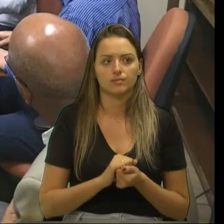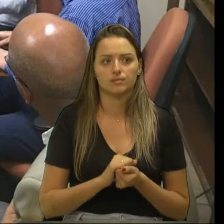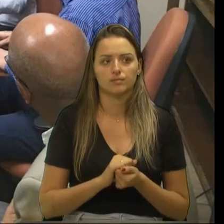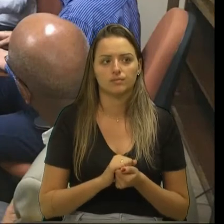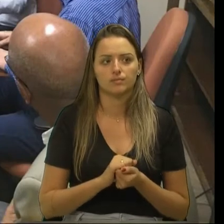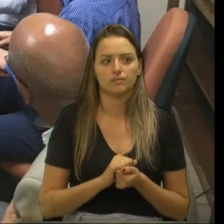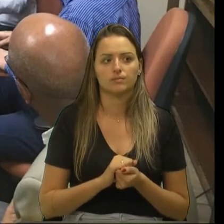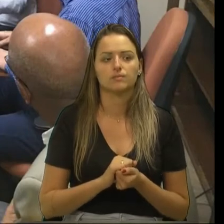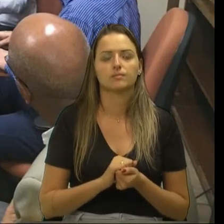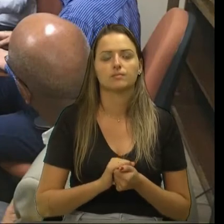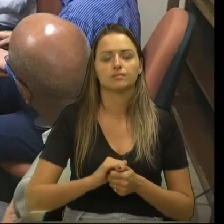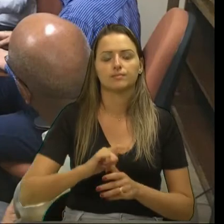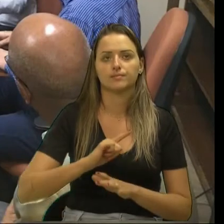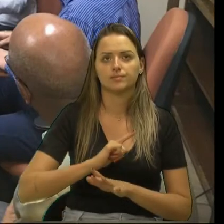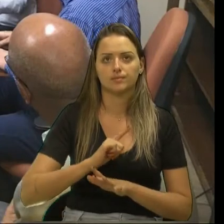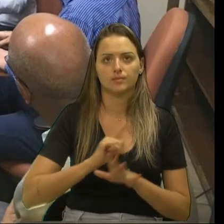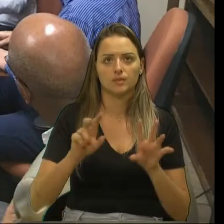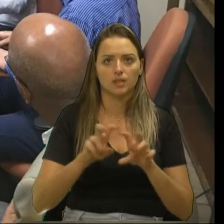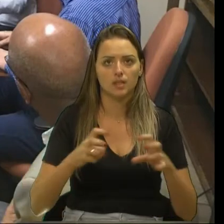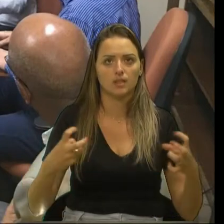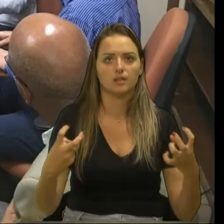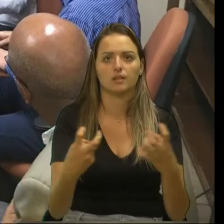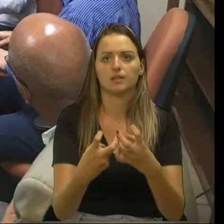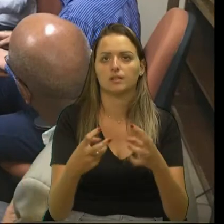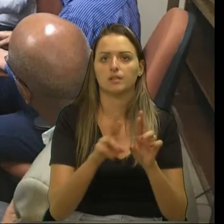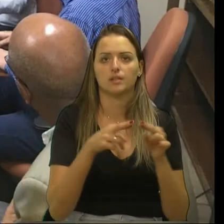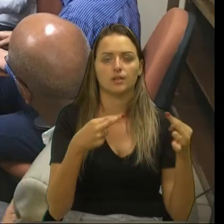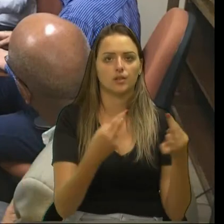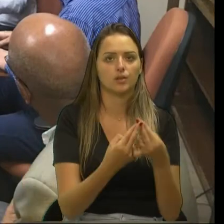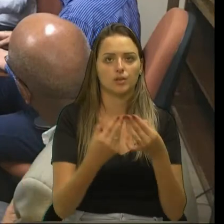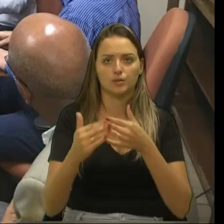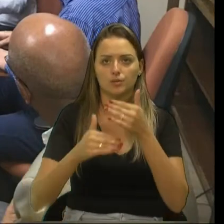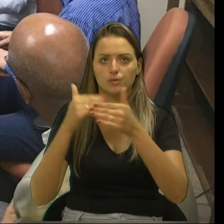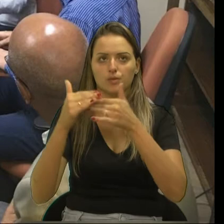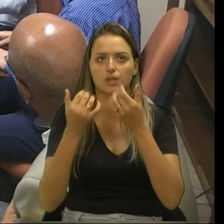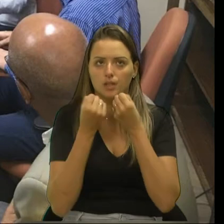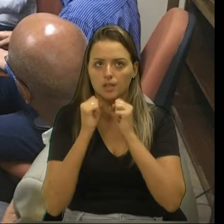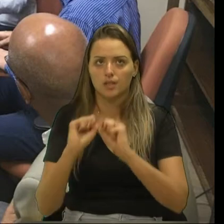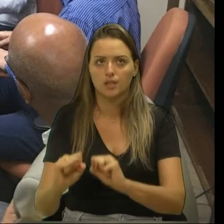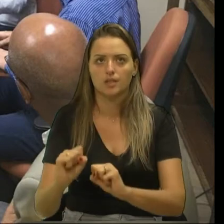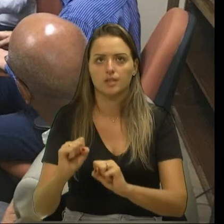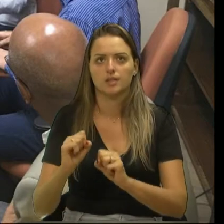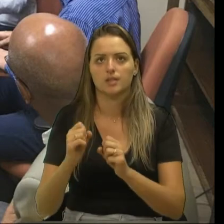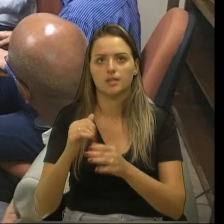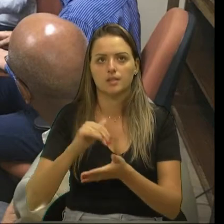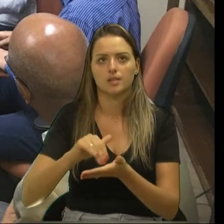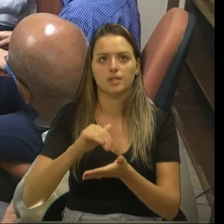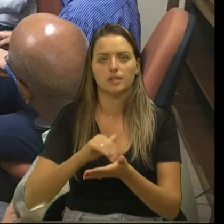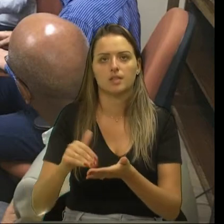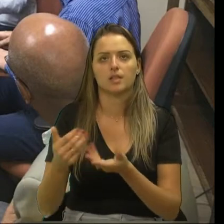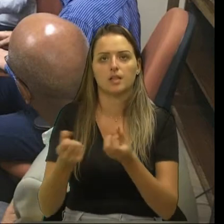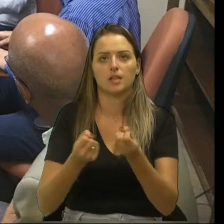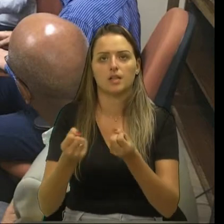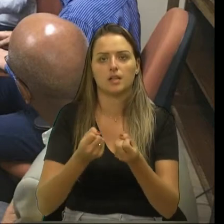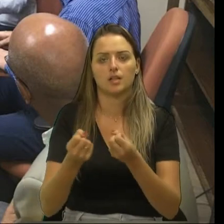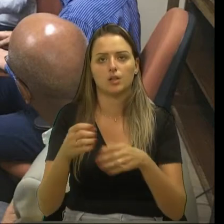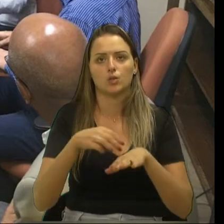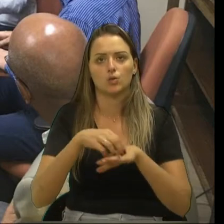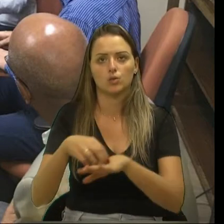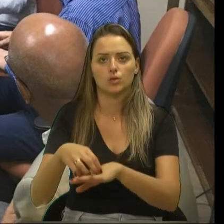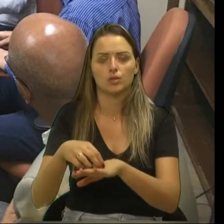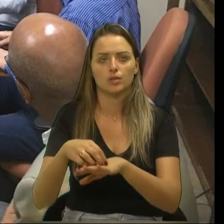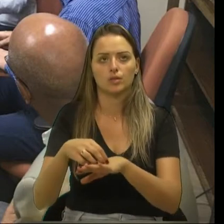gabinete, junto com a Comissão do Desenvolvimento, o secretário de Trânsito e Transportes aqui de Caxias do Sul, o